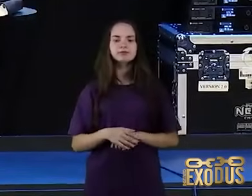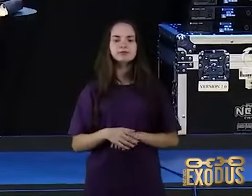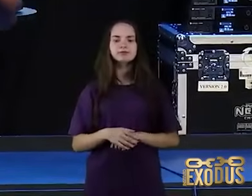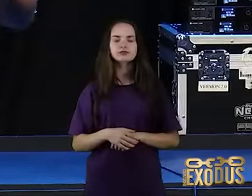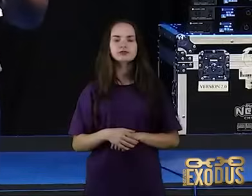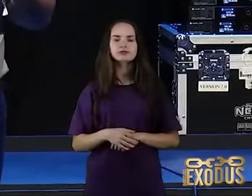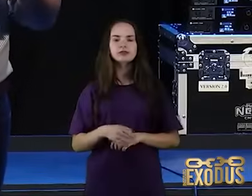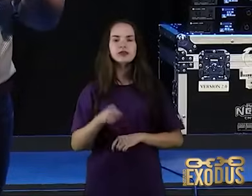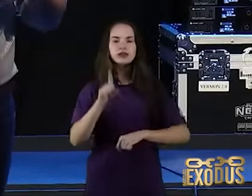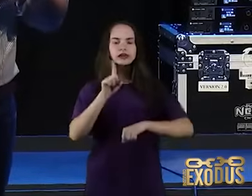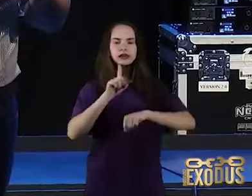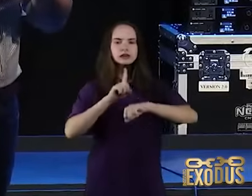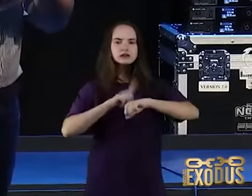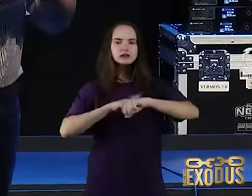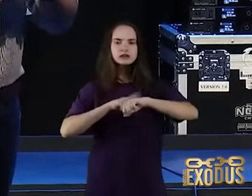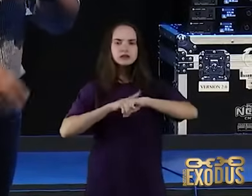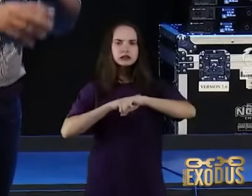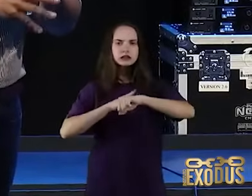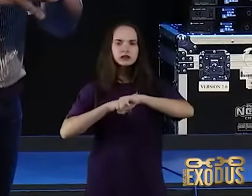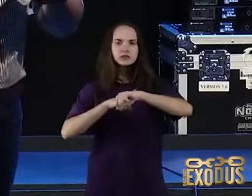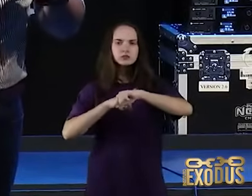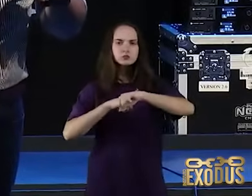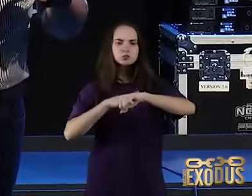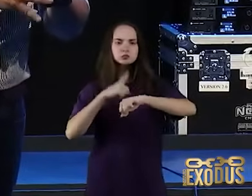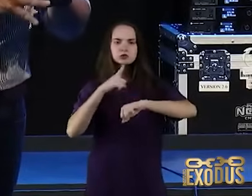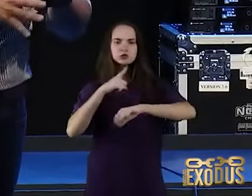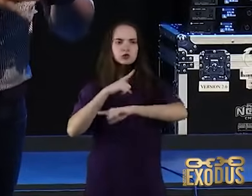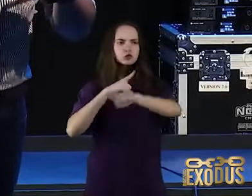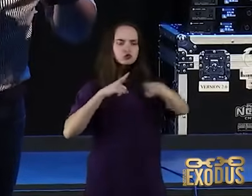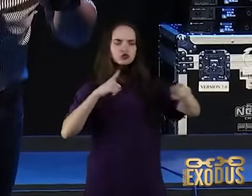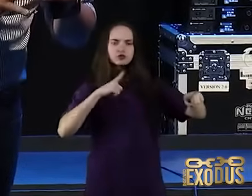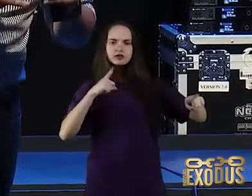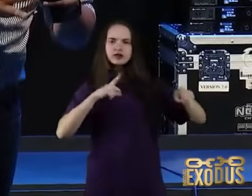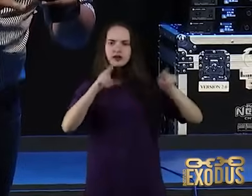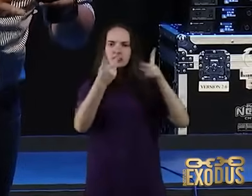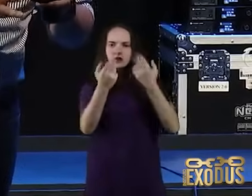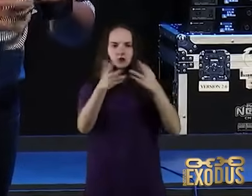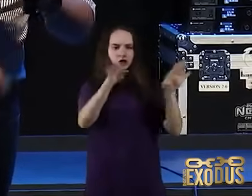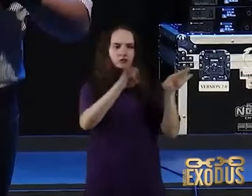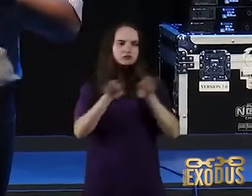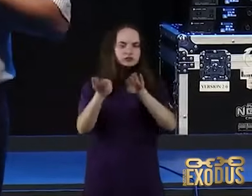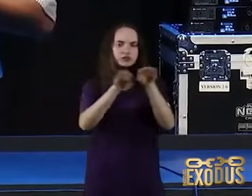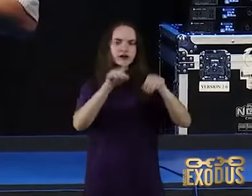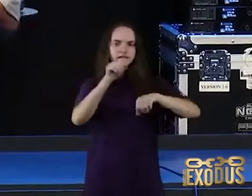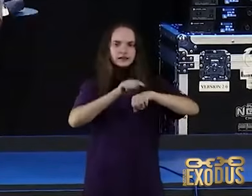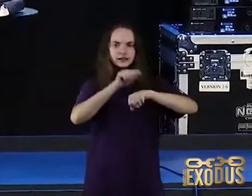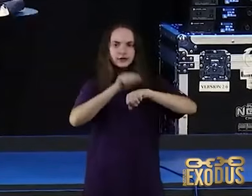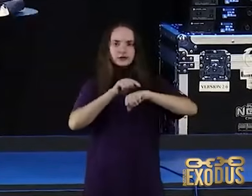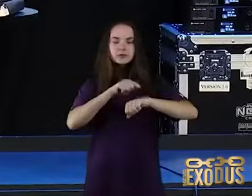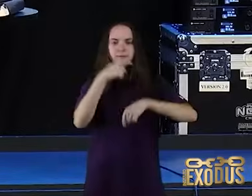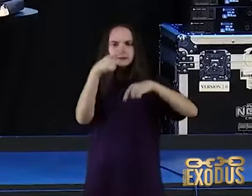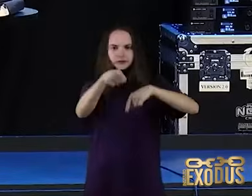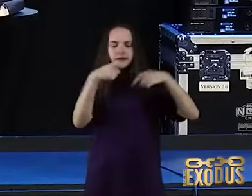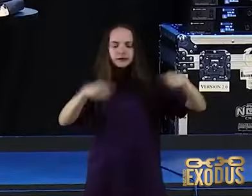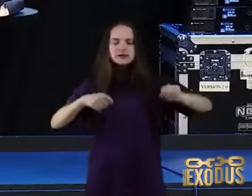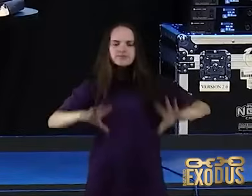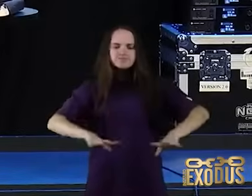tem mais você vai ter que se esforçar chama-se hábito de leitura